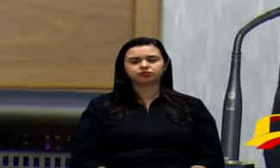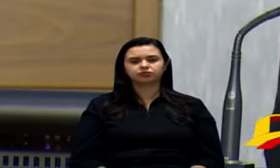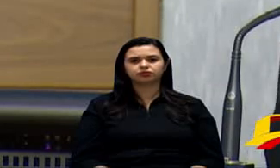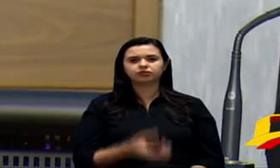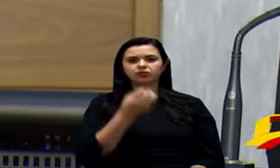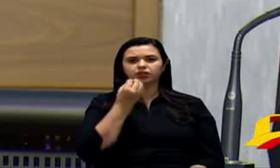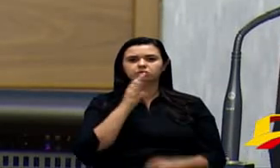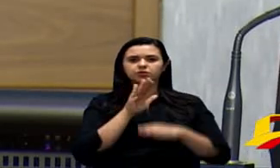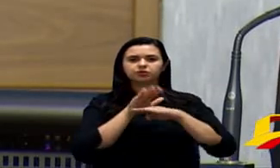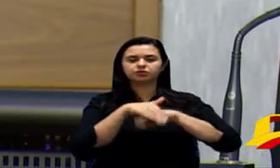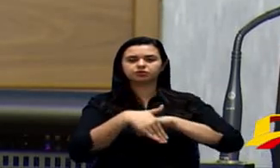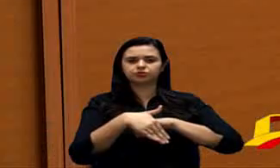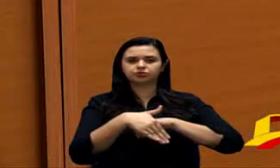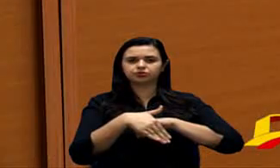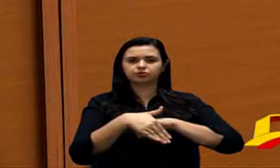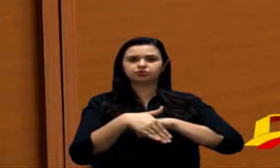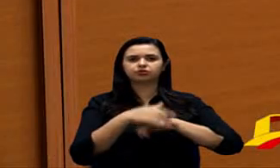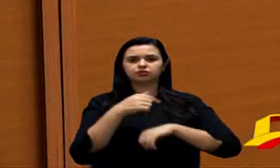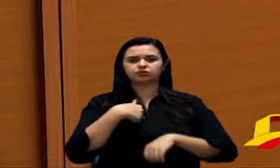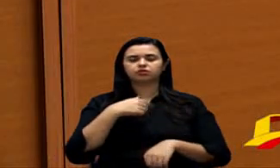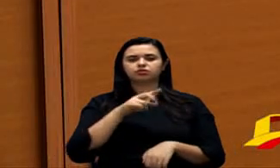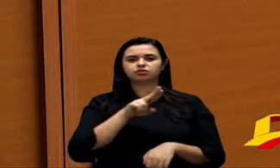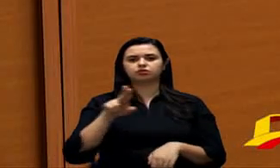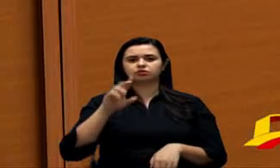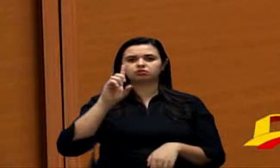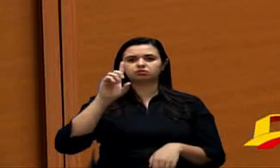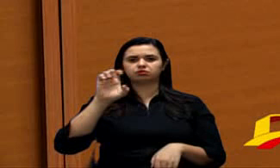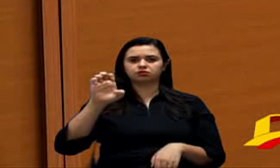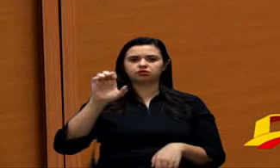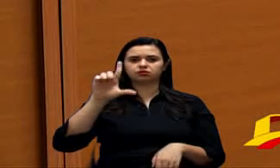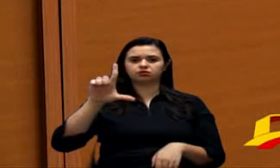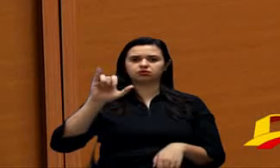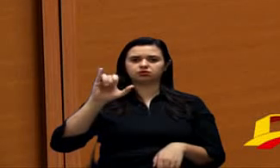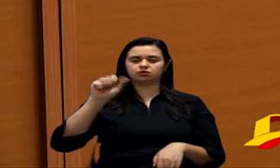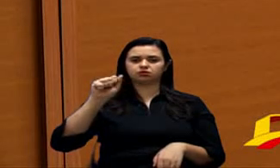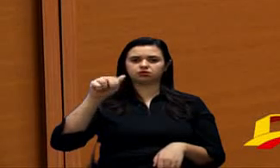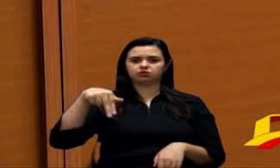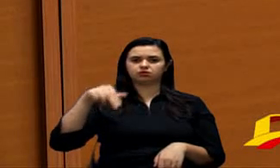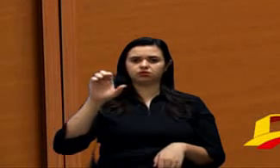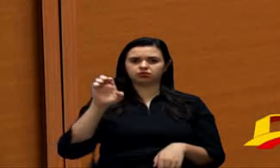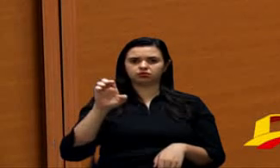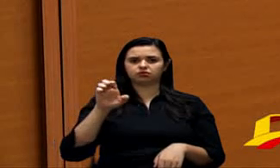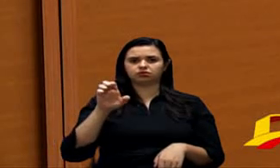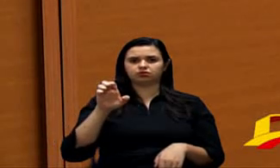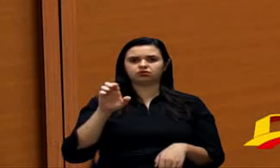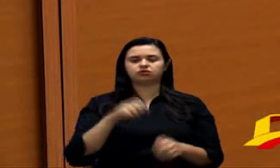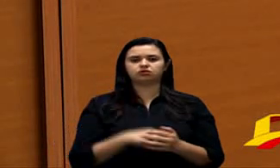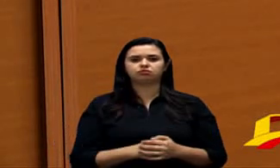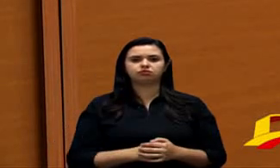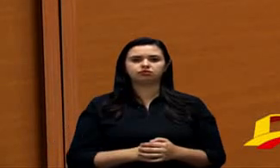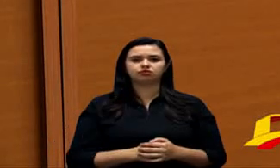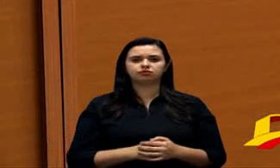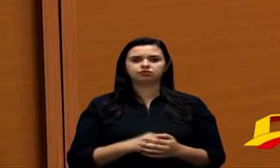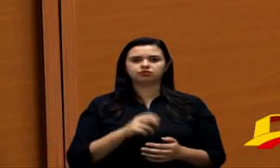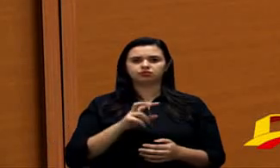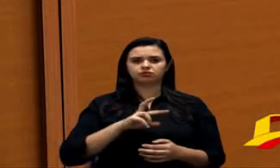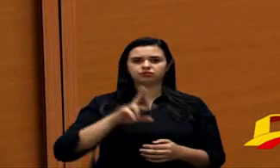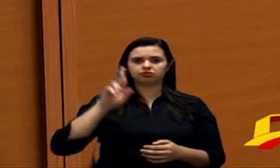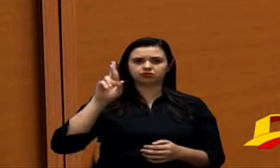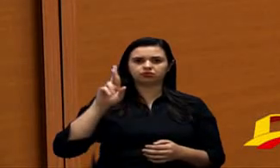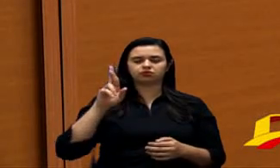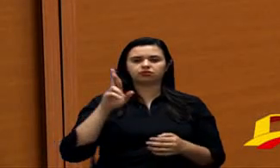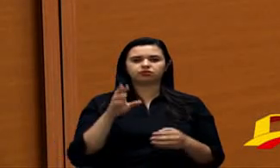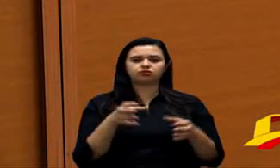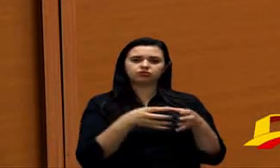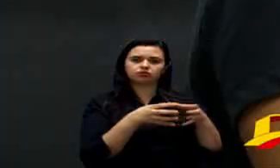Boa noite. Sou Eliane, do Conselho Municipal de Proteção Animal. Desculpa, Nelly, eu te interrompi, sim, porque a